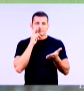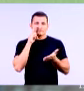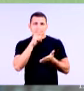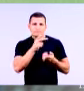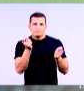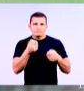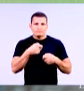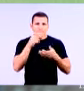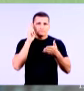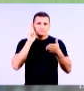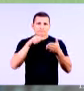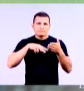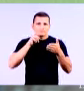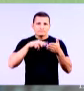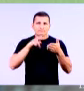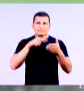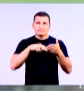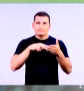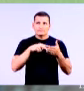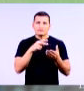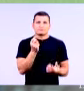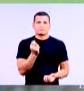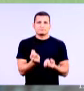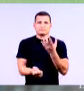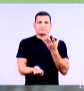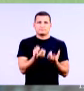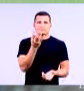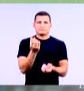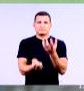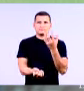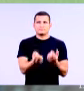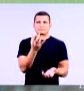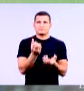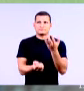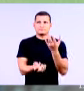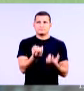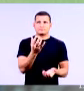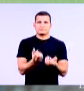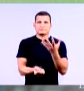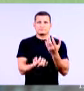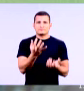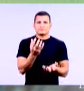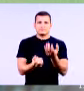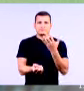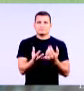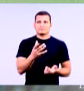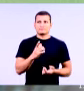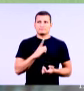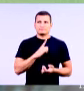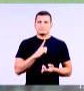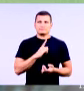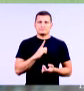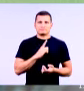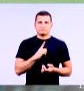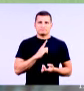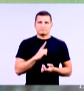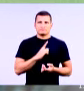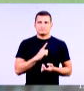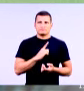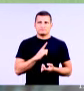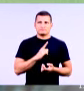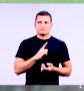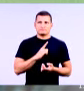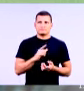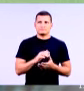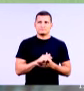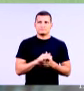mas está escrito o seguinte: a fogueira chamada está apagada ou fora da área de cobertura, né? É o que